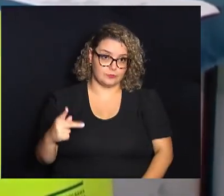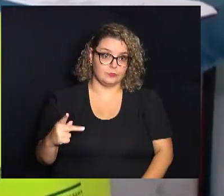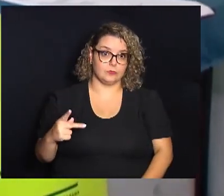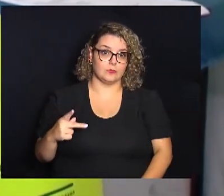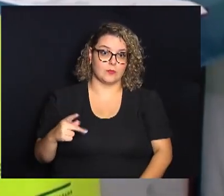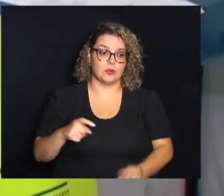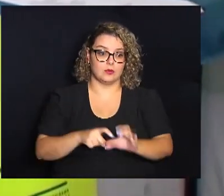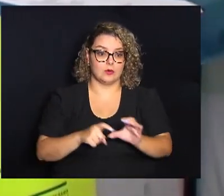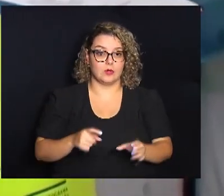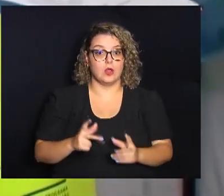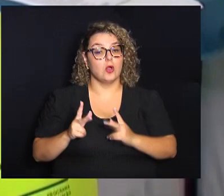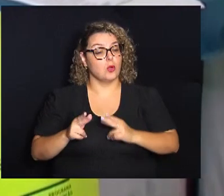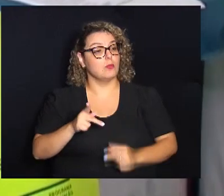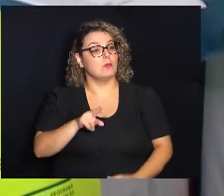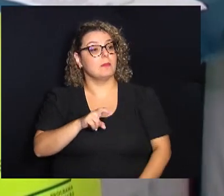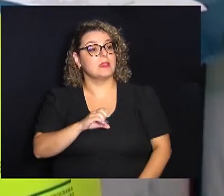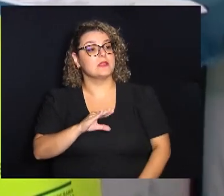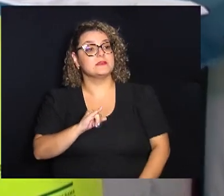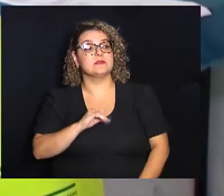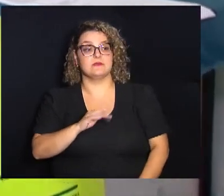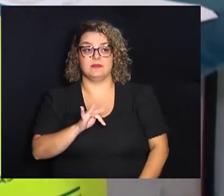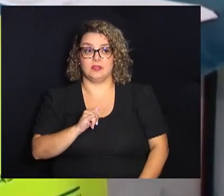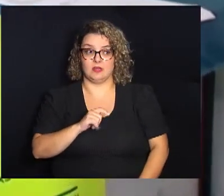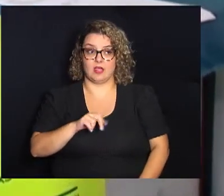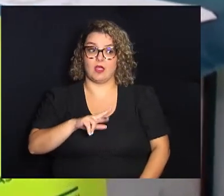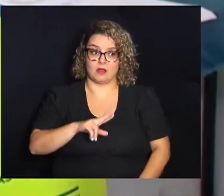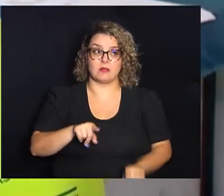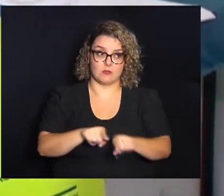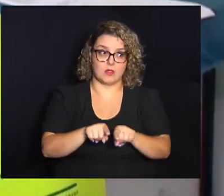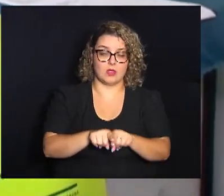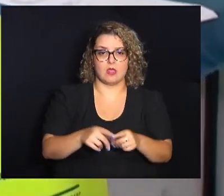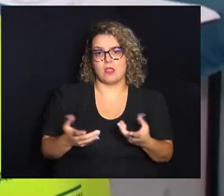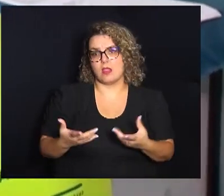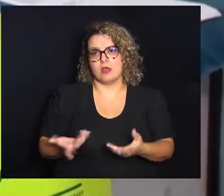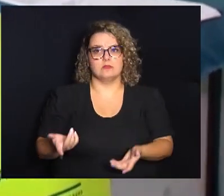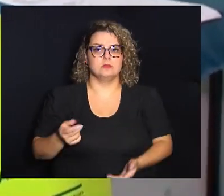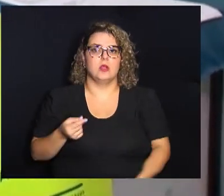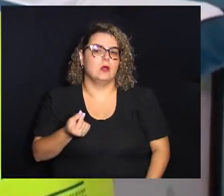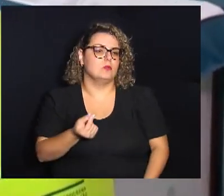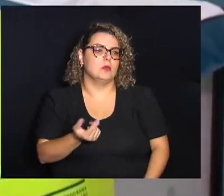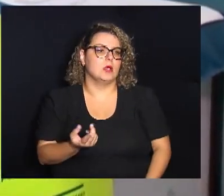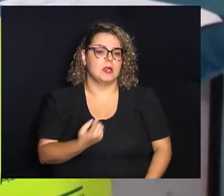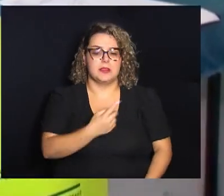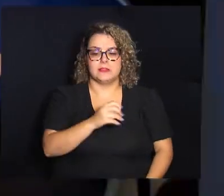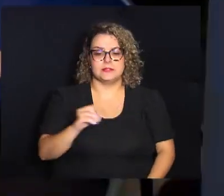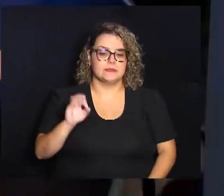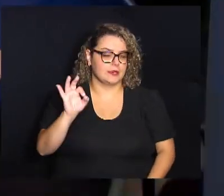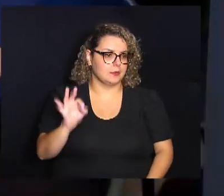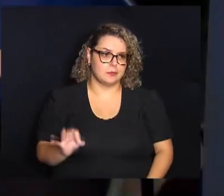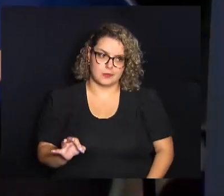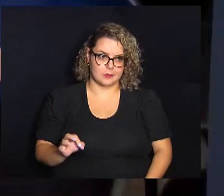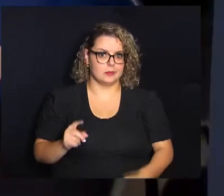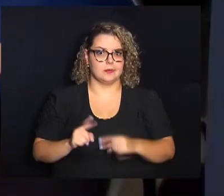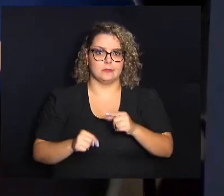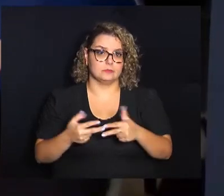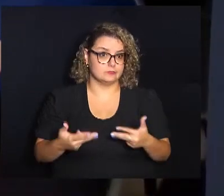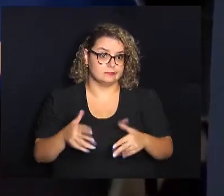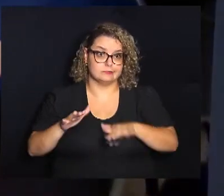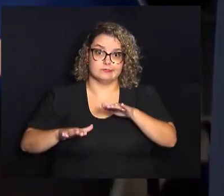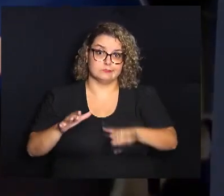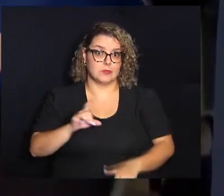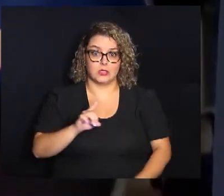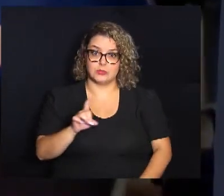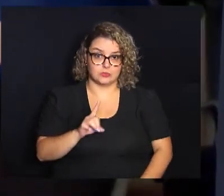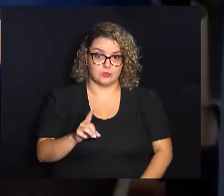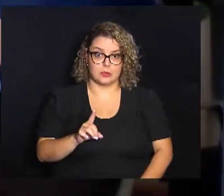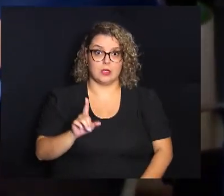Como precificar também. Às vezes as pessoas querem precificar ali colocando um preço de 100% na mercadoria e às vezes não é isso